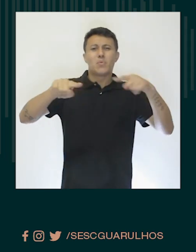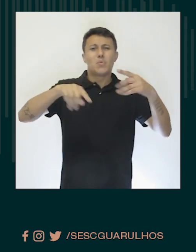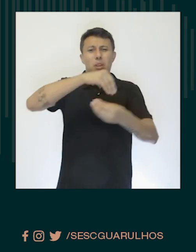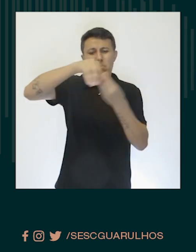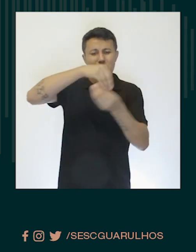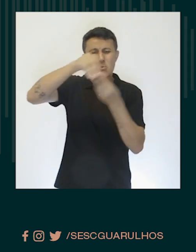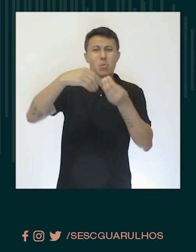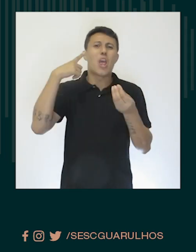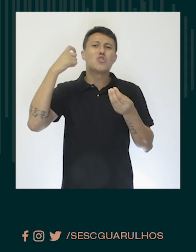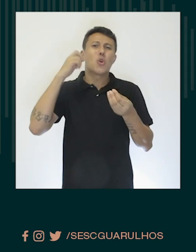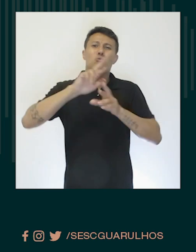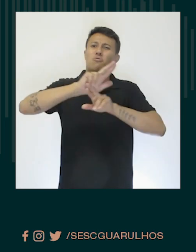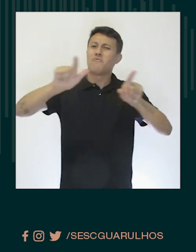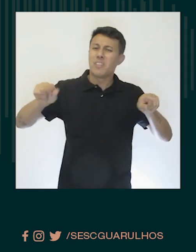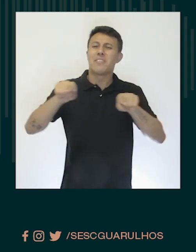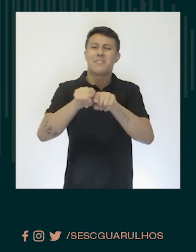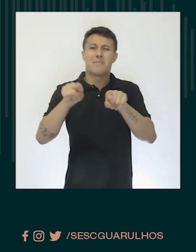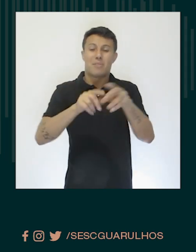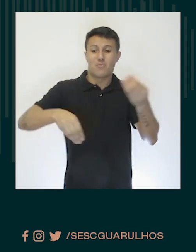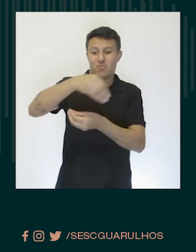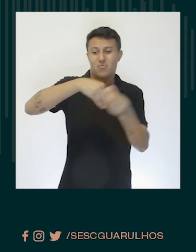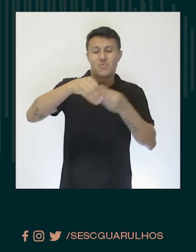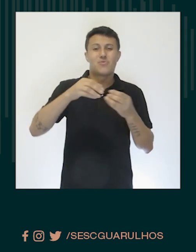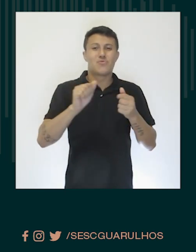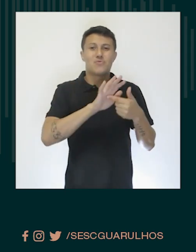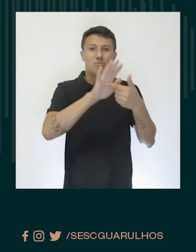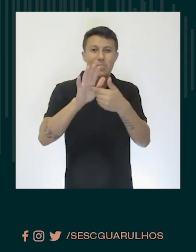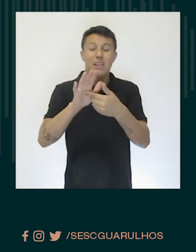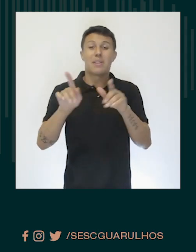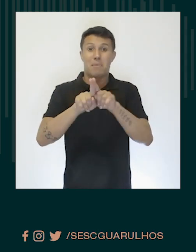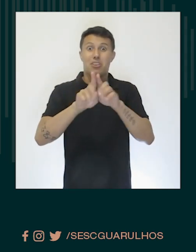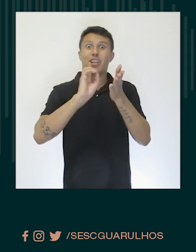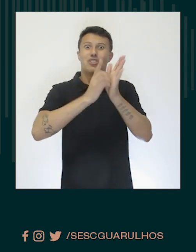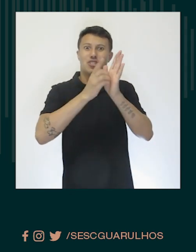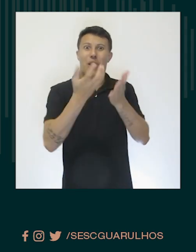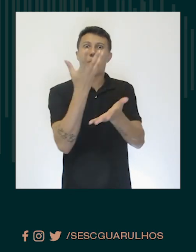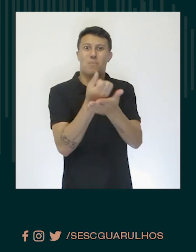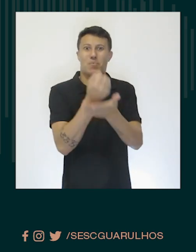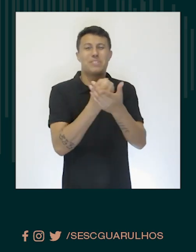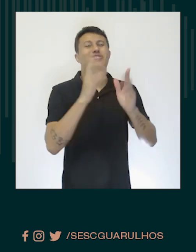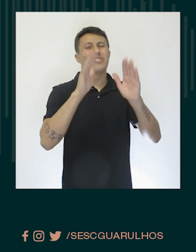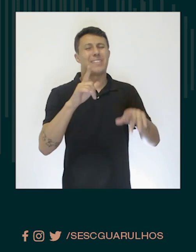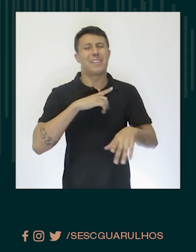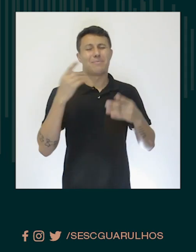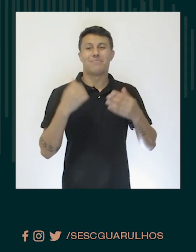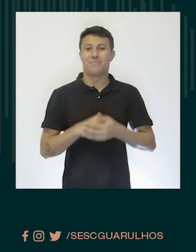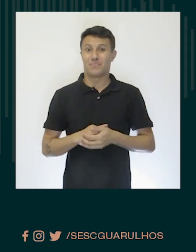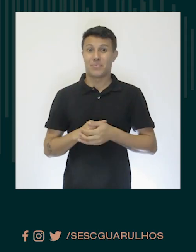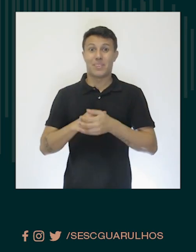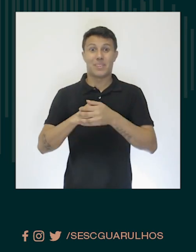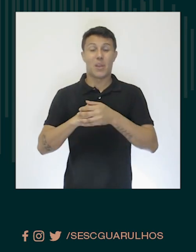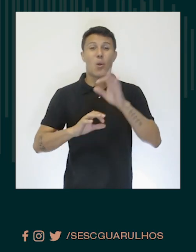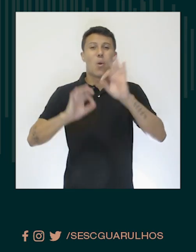dá uma olhada lá, acabamos de lançar um single, Abrigo, em todas as plataformas digitais. Demais. O